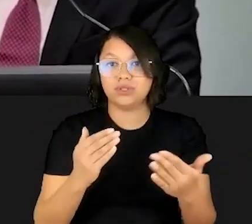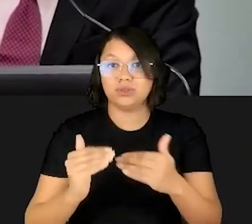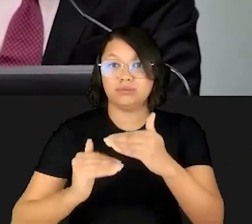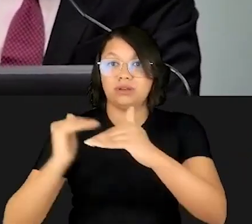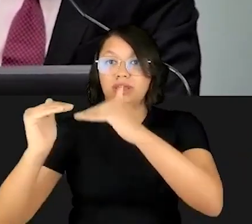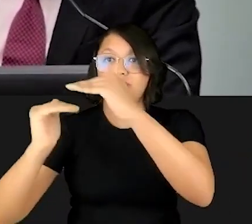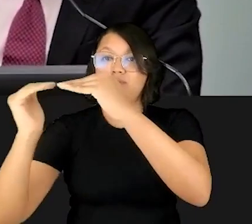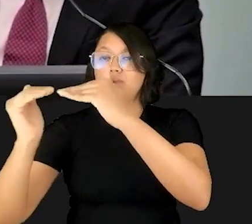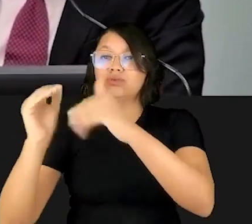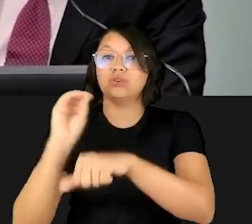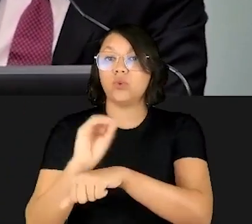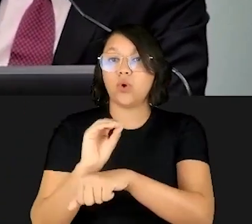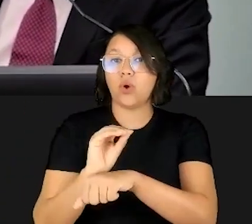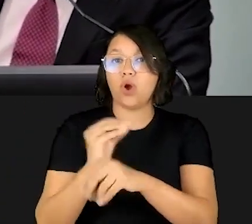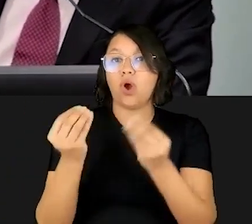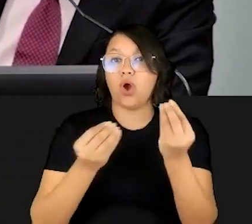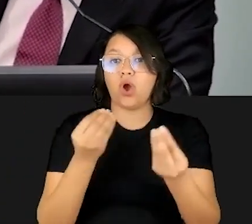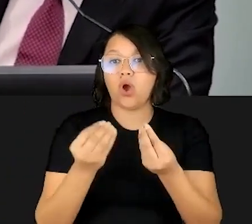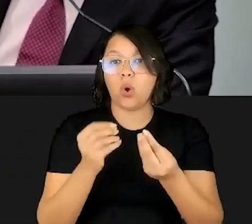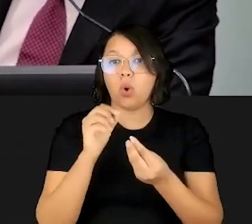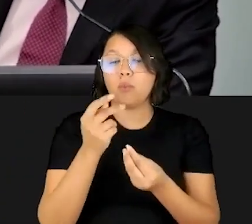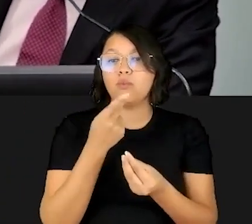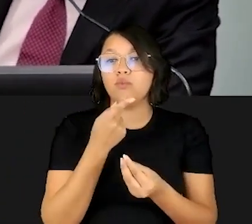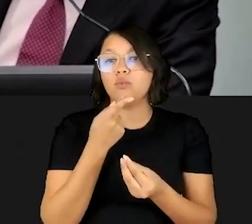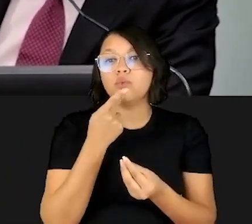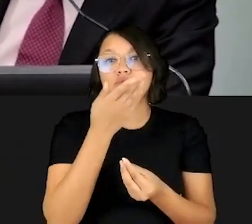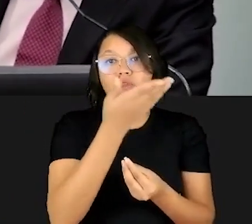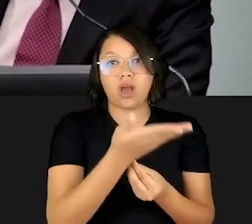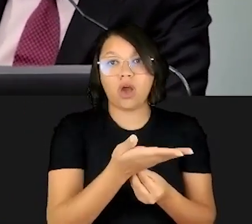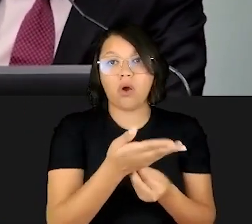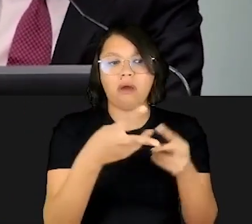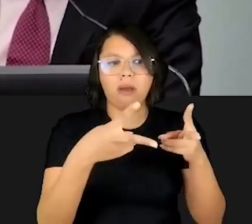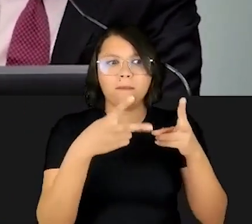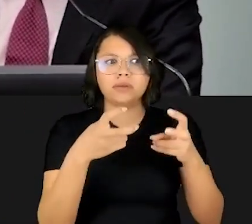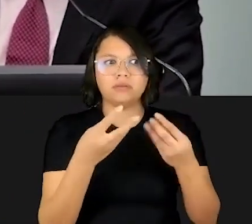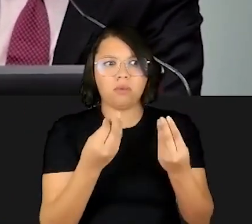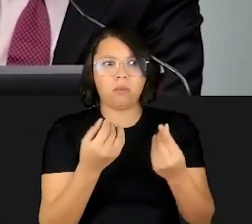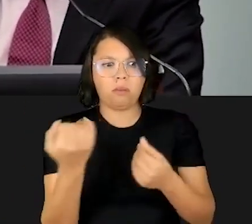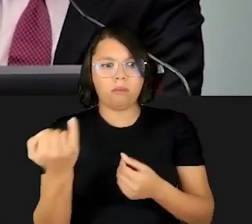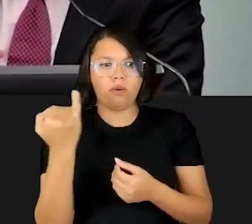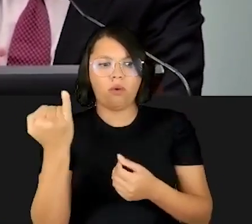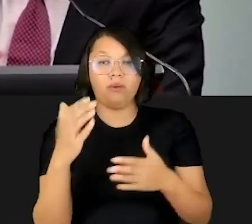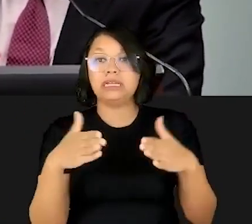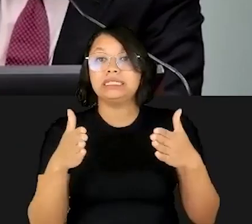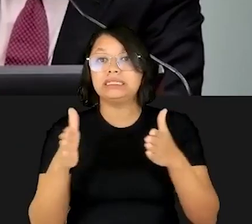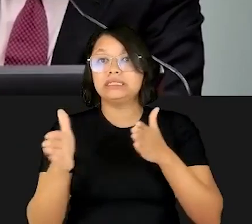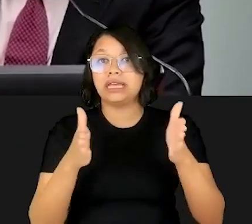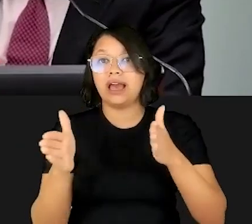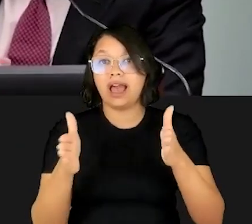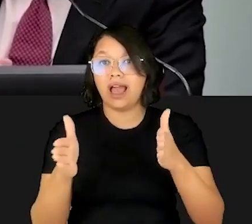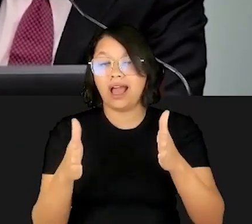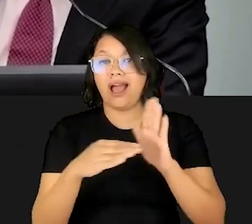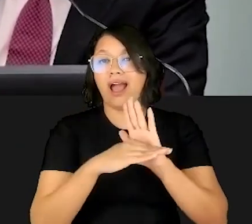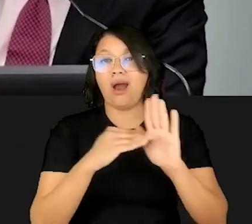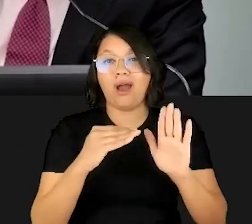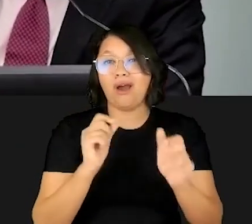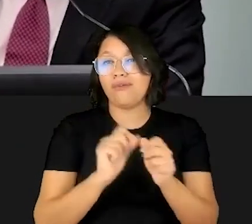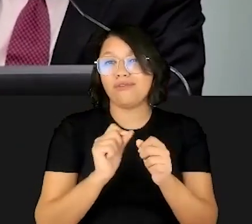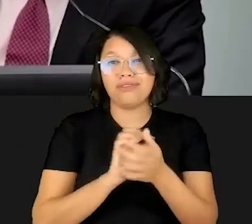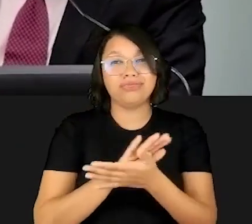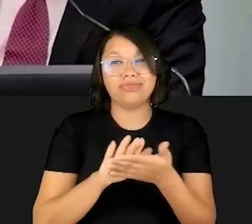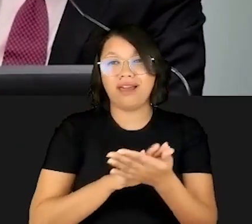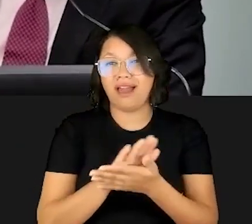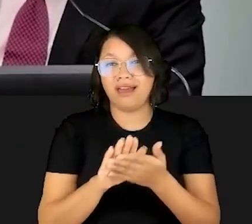do tratamento, como o que Galeno falava era muito considerado, durante toda a Idade Média, praticamente não foi feito nenhum